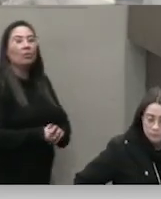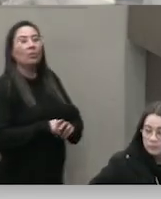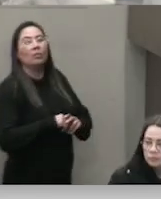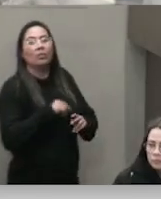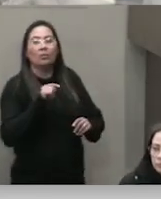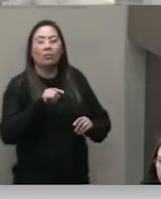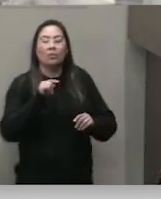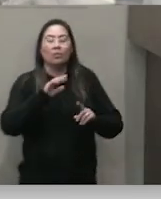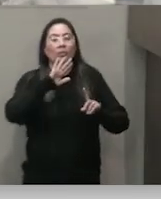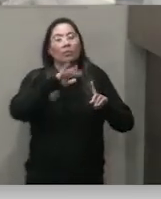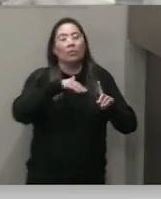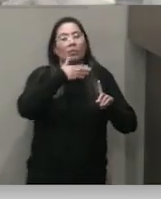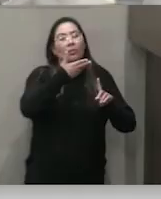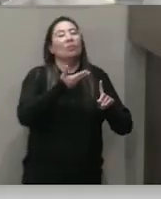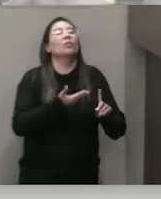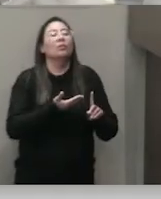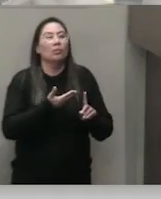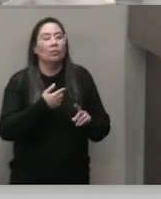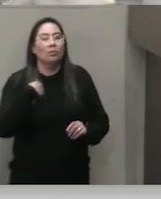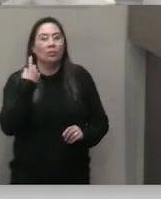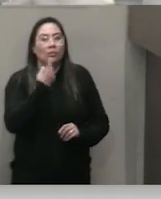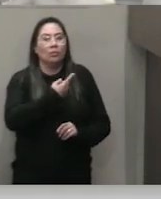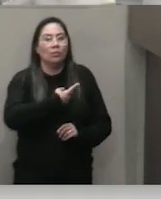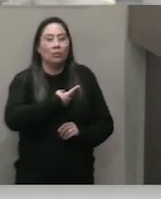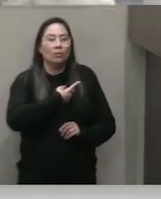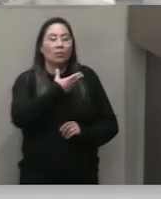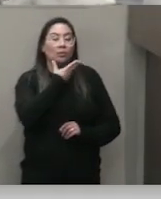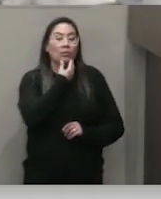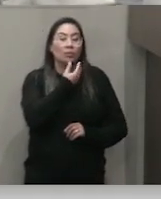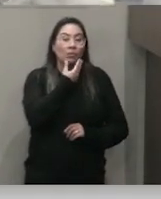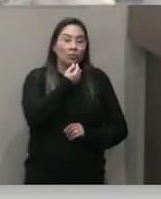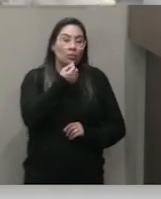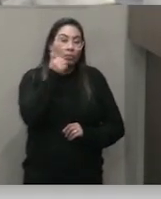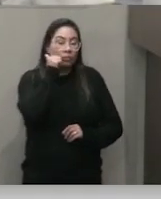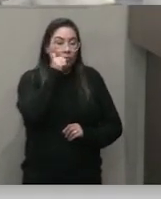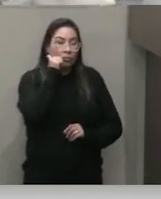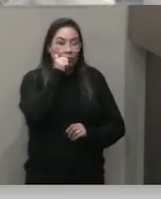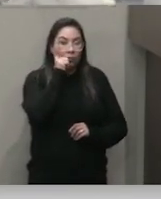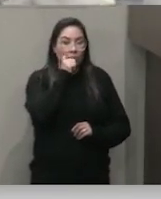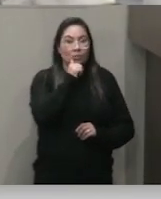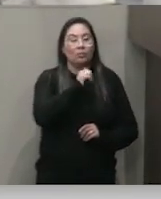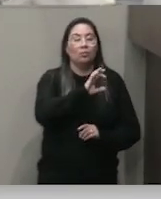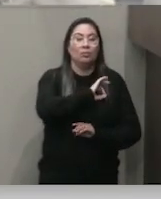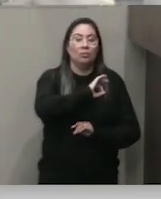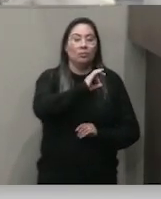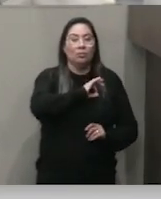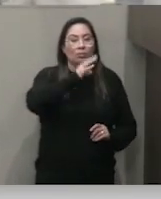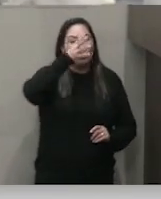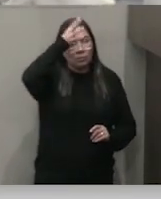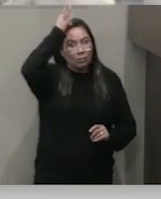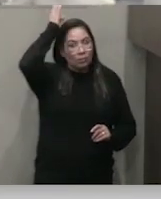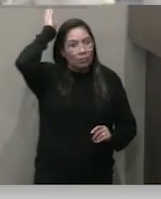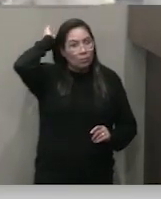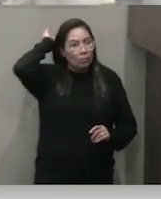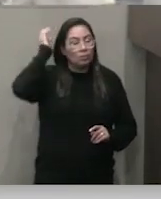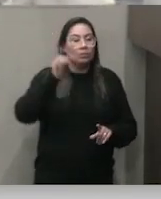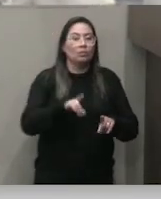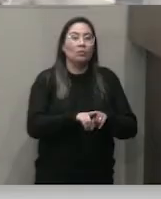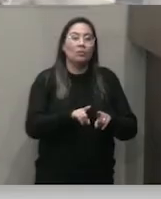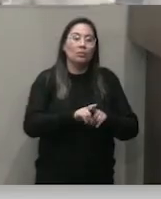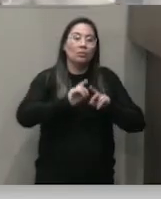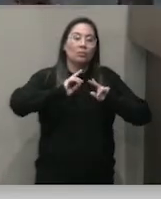aos nossos grandiosos homens e mulheres da Brigada, do Corpo de Bombeiros, que